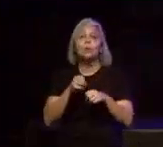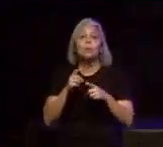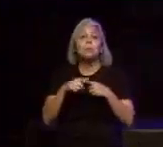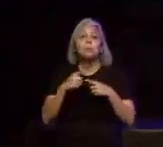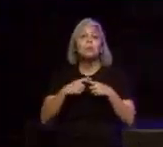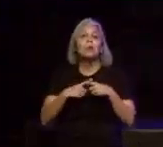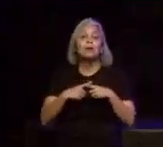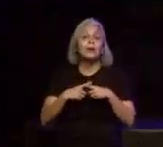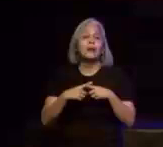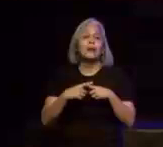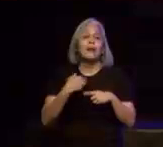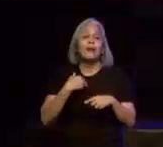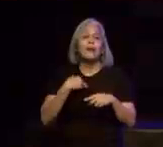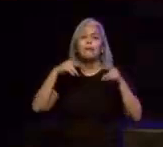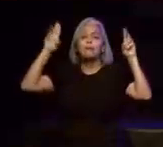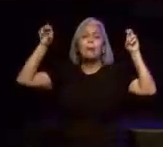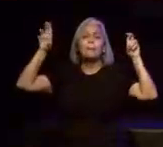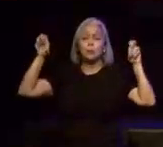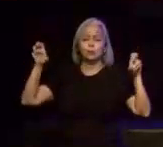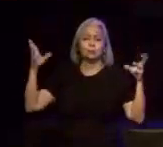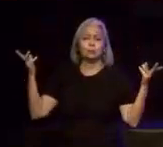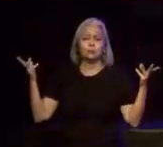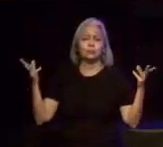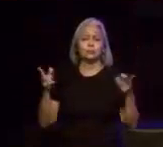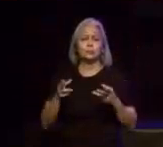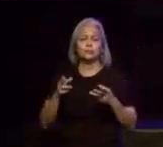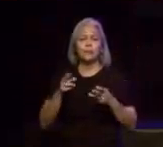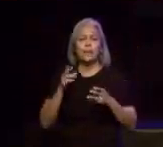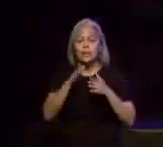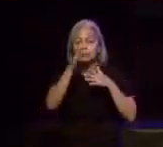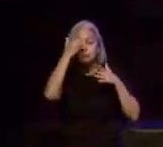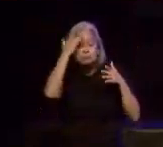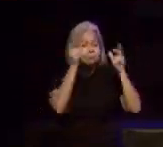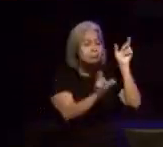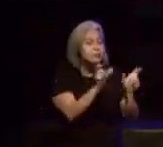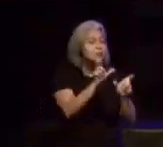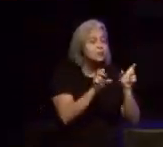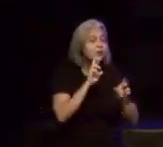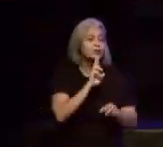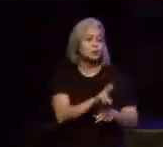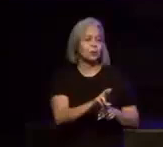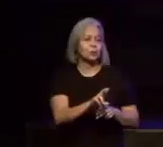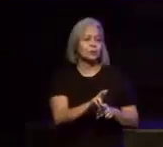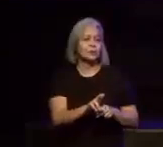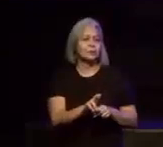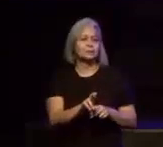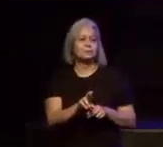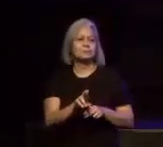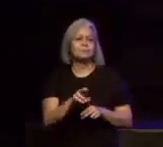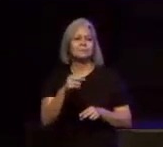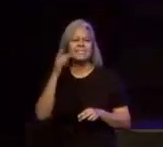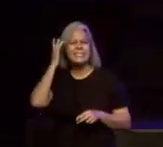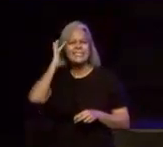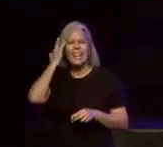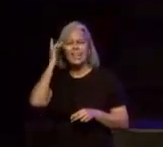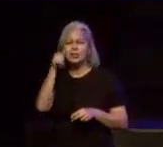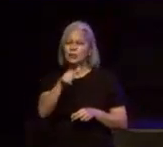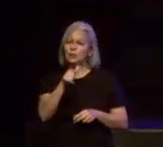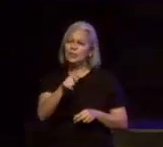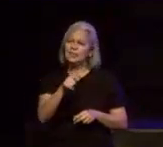qual é a minha fama aí no meio das pessoas? As pessoas respondem: ah, alguns acham que você é uma reencarnação de Elias, ou João